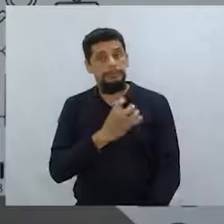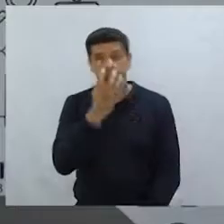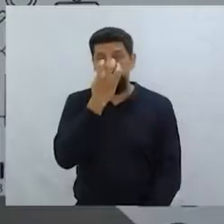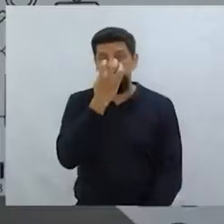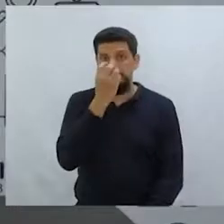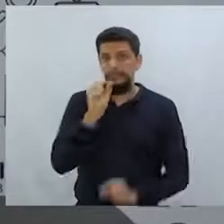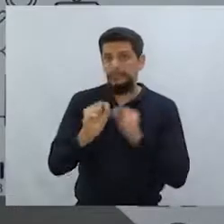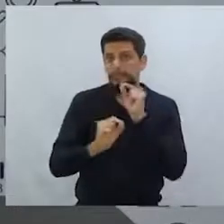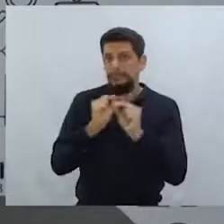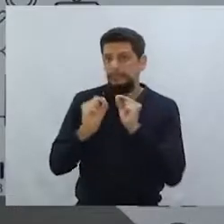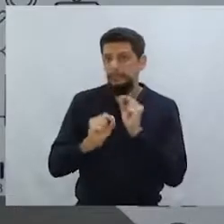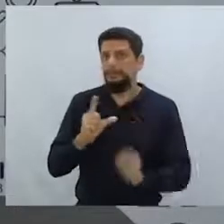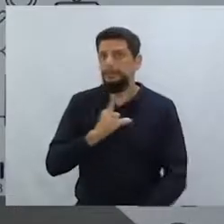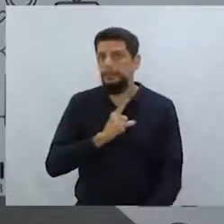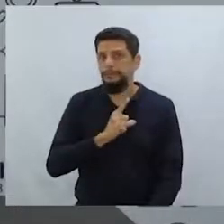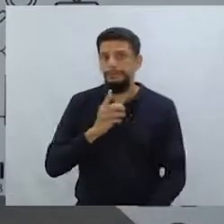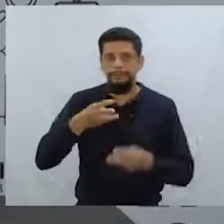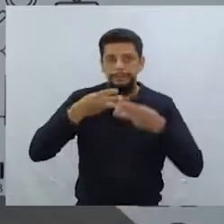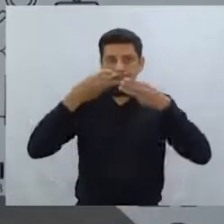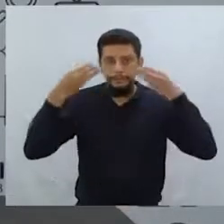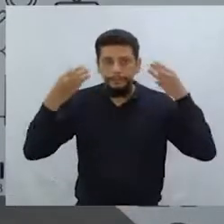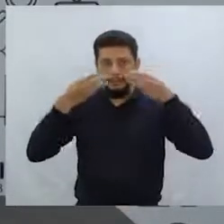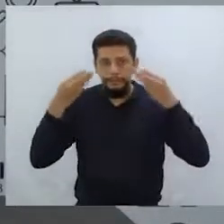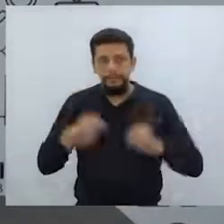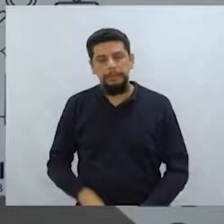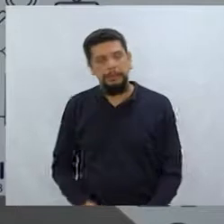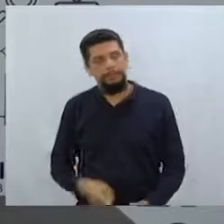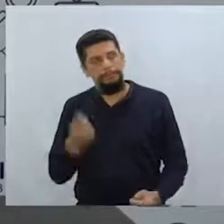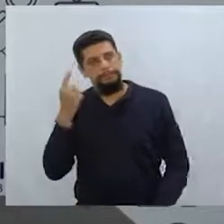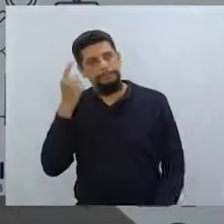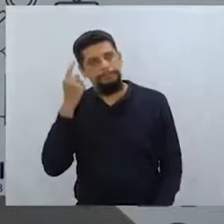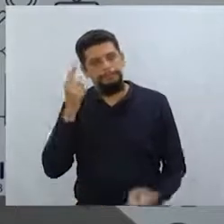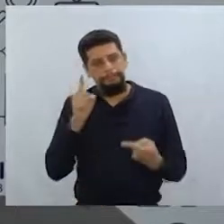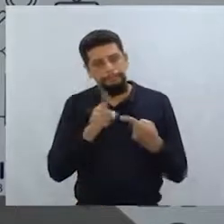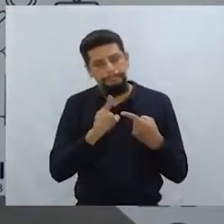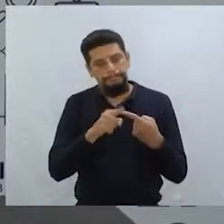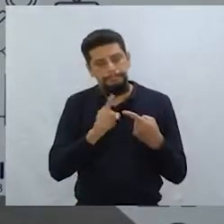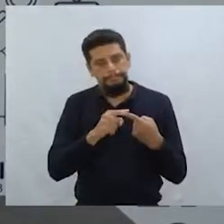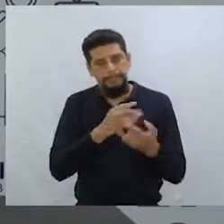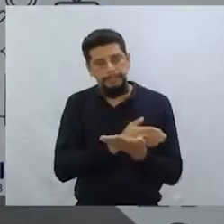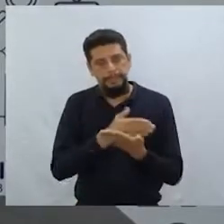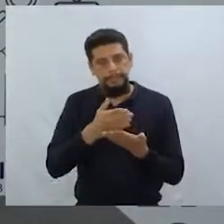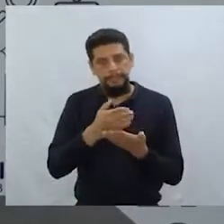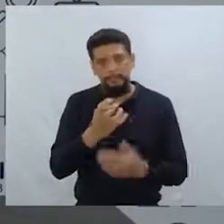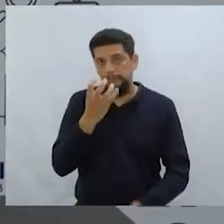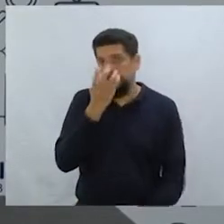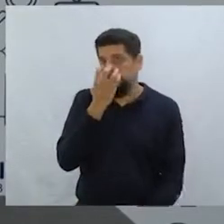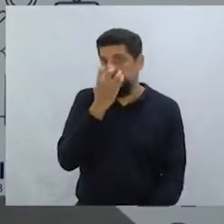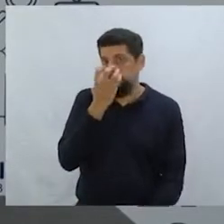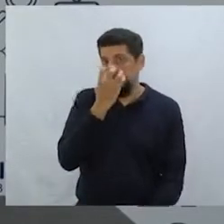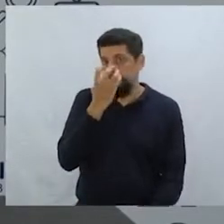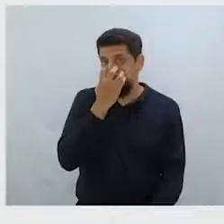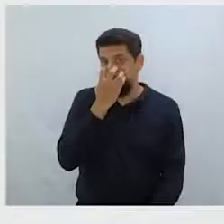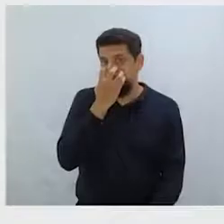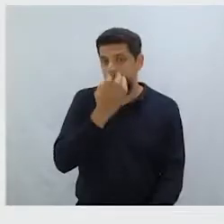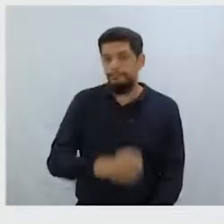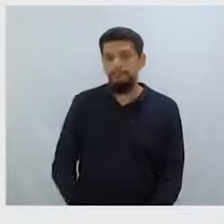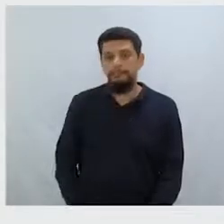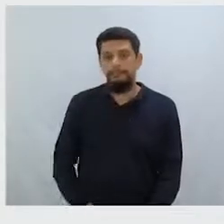tem cachorro e quem tem gato. Então, vejam. Vamos primeiro começar com os cachorros.